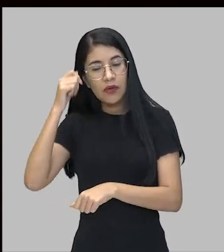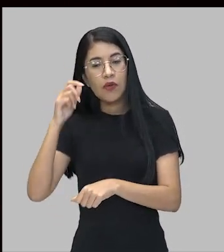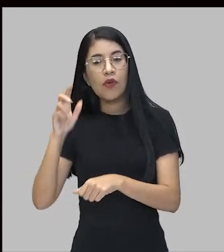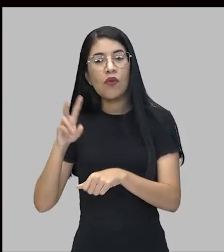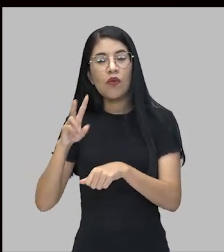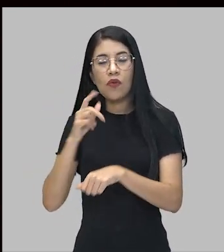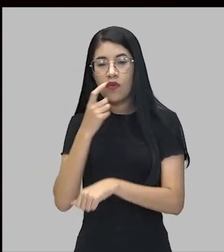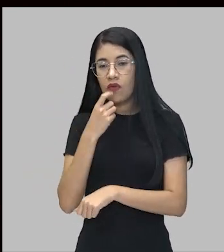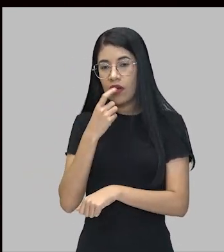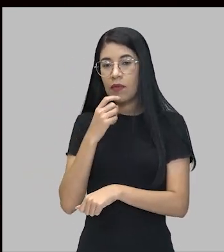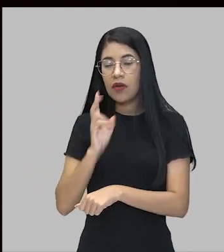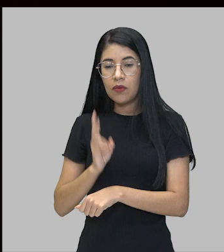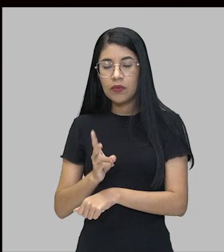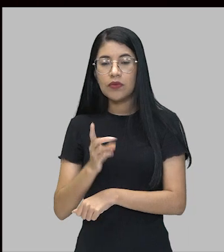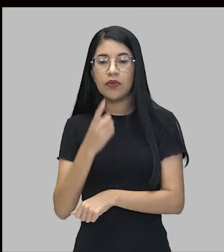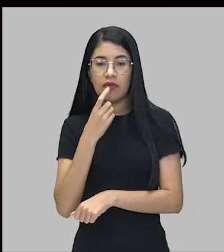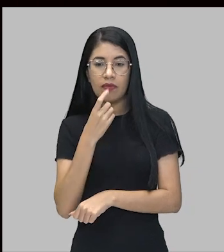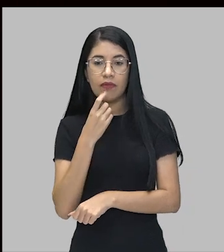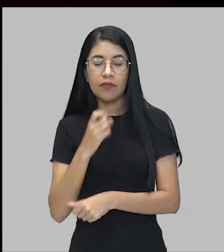da cor vermelha, pessoal.